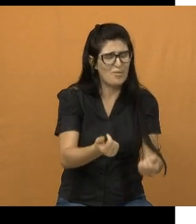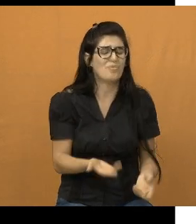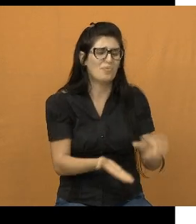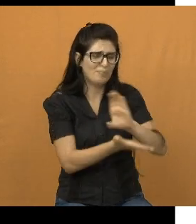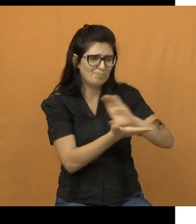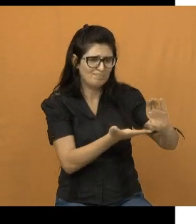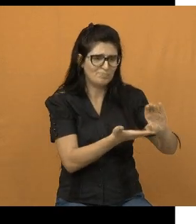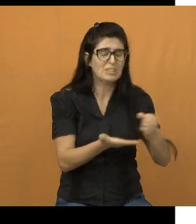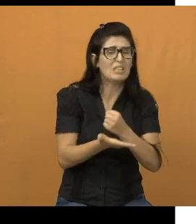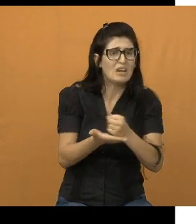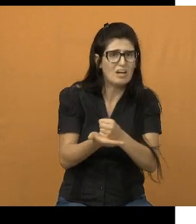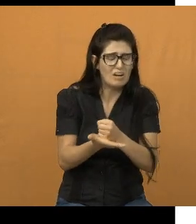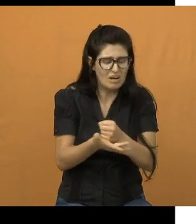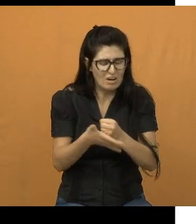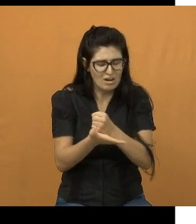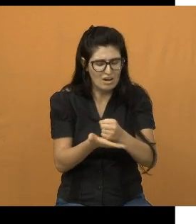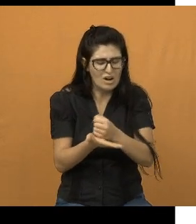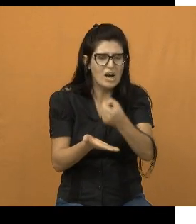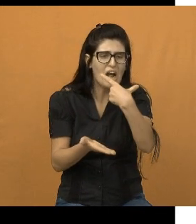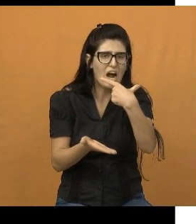parte de medicamentos.